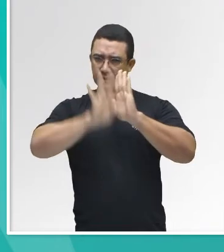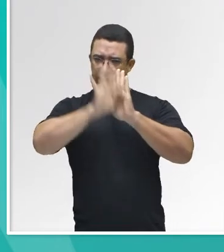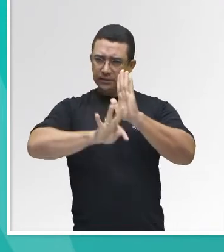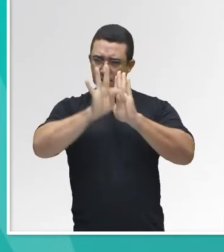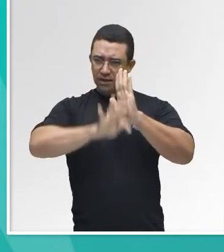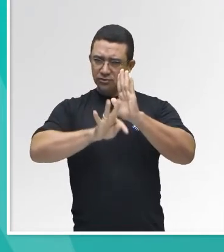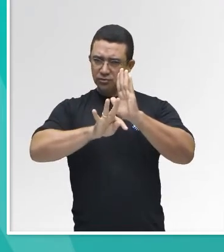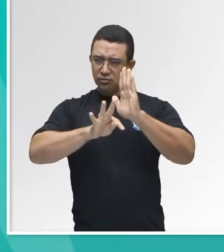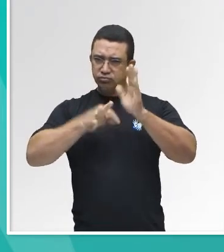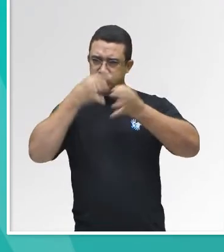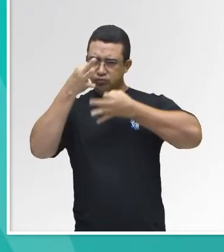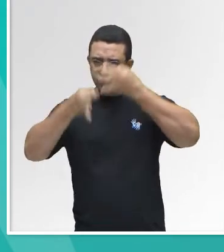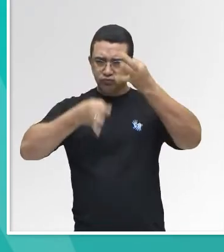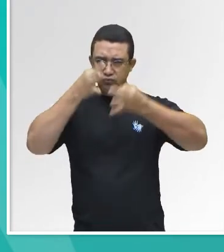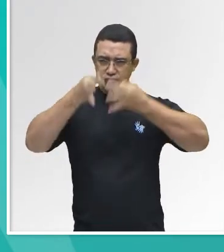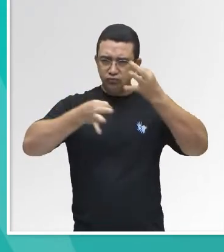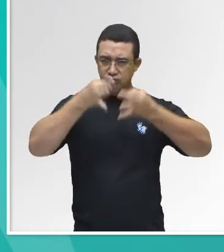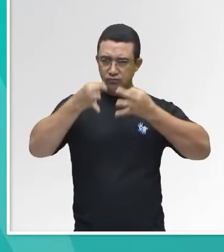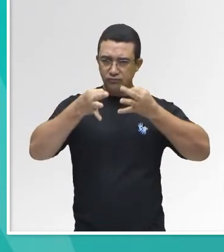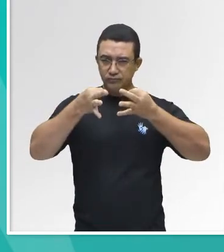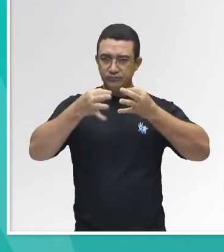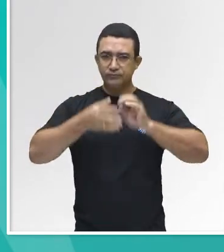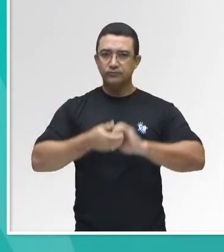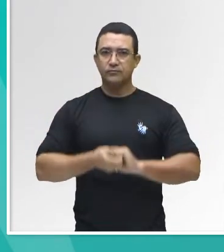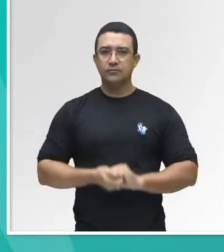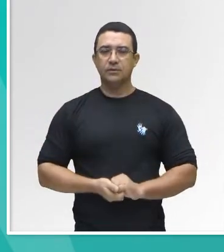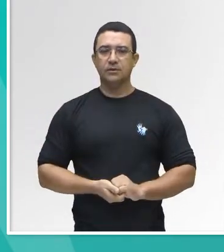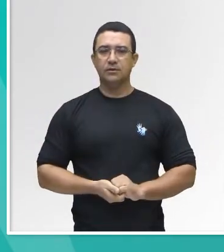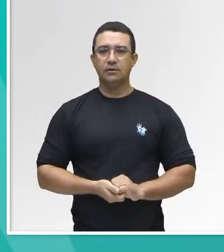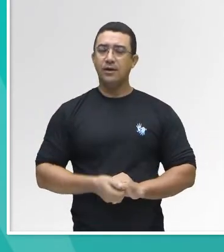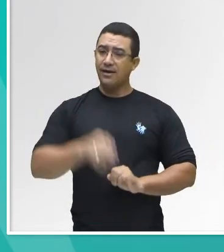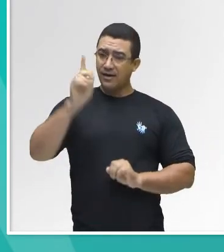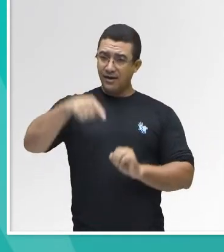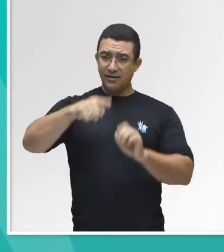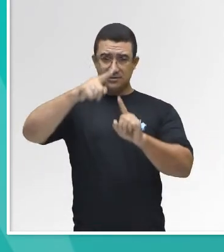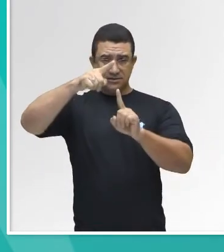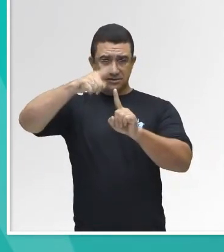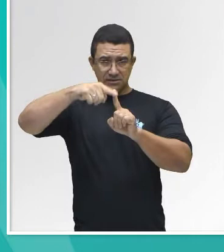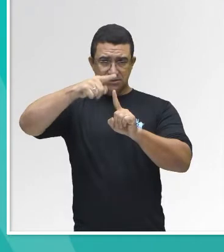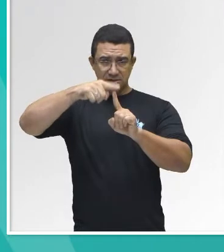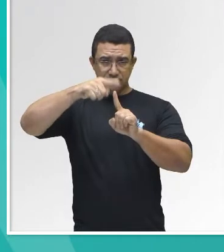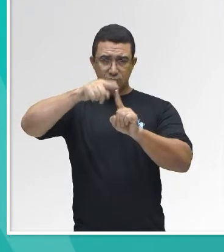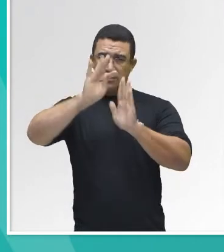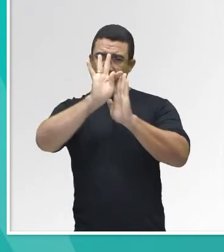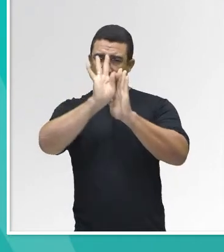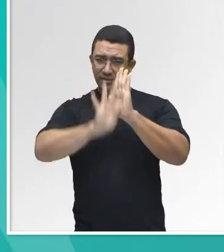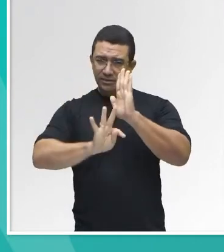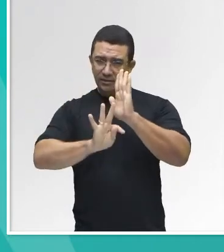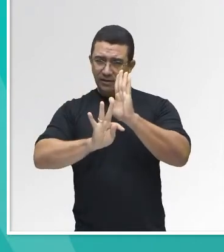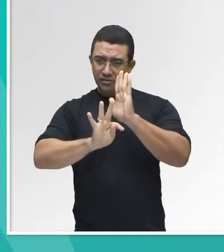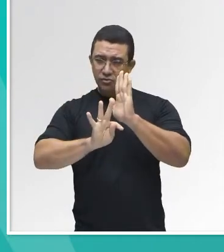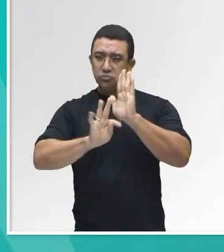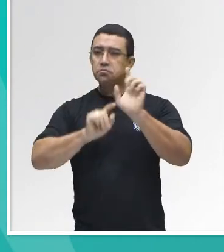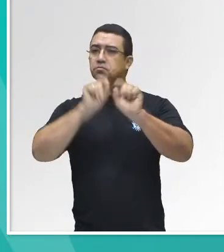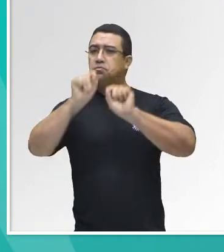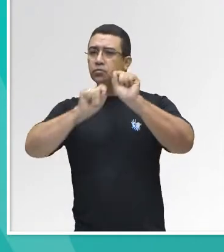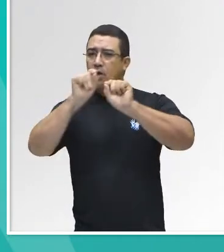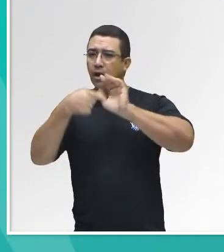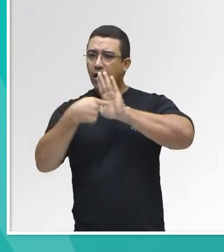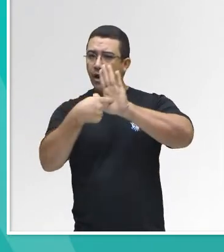são os textos argumentativos. Se trata del tipo de textos en los que